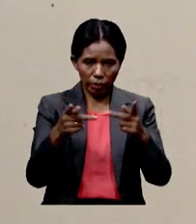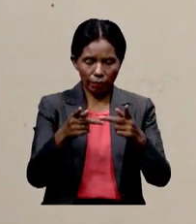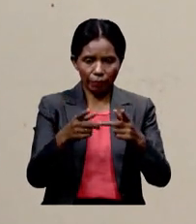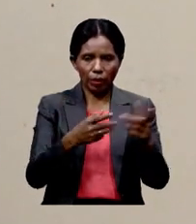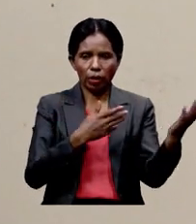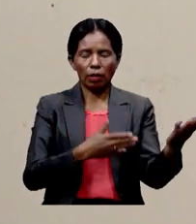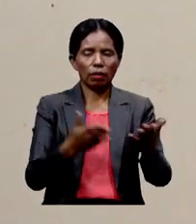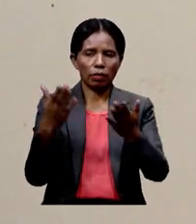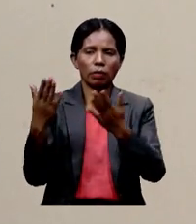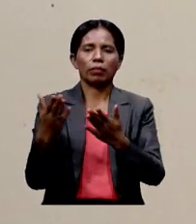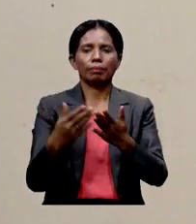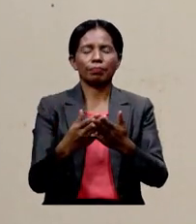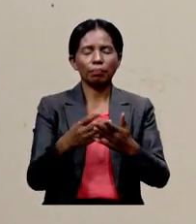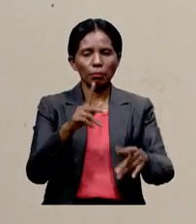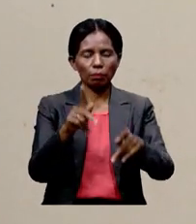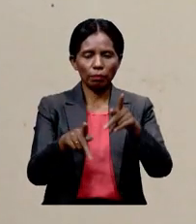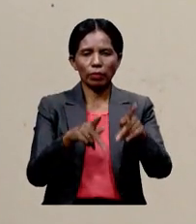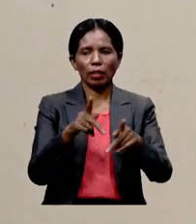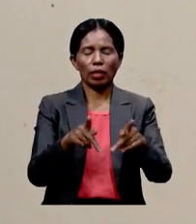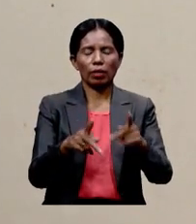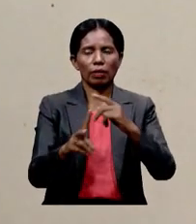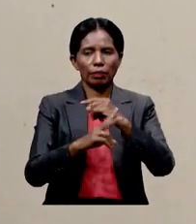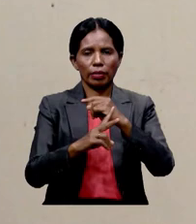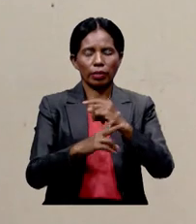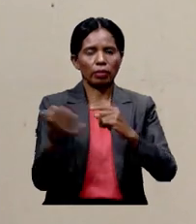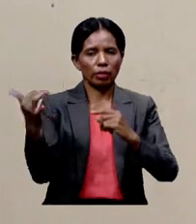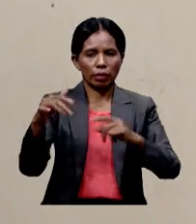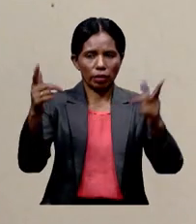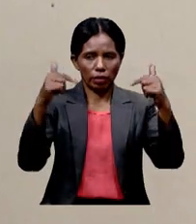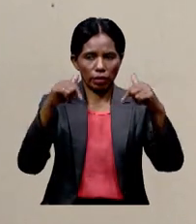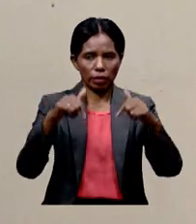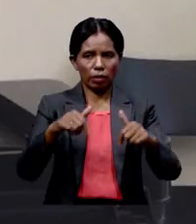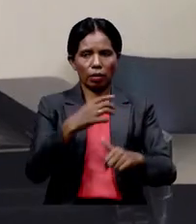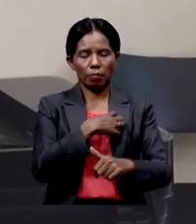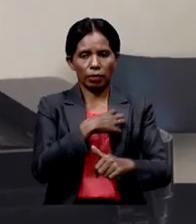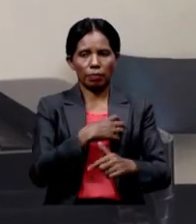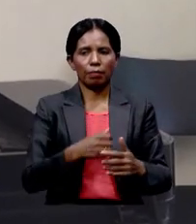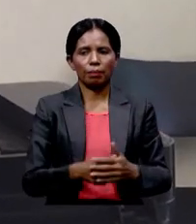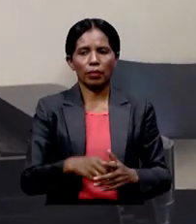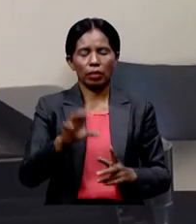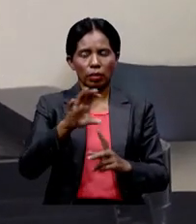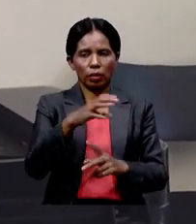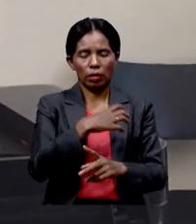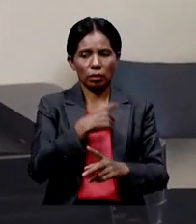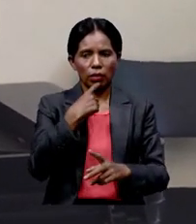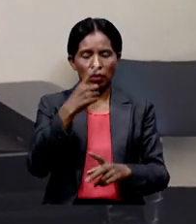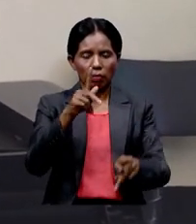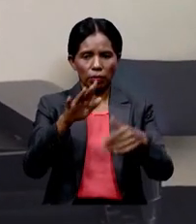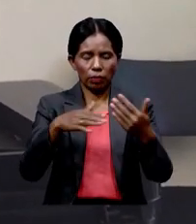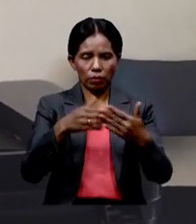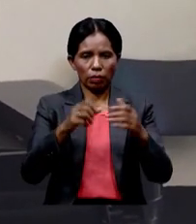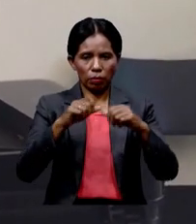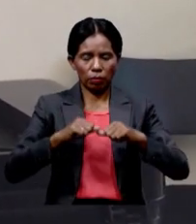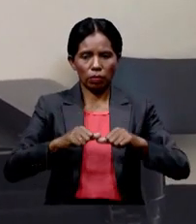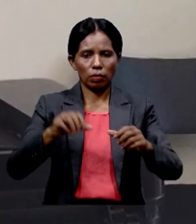lore suspeito o vitima sera mai ia e polisia. Komandante operasang apelu ba komunidade hotu atu